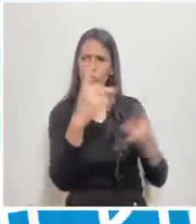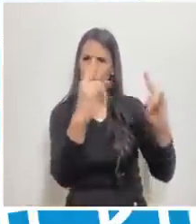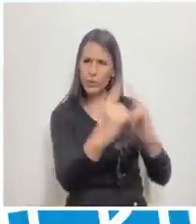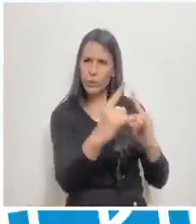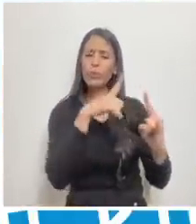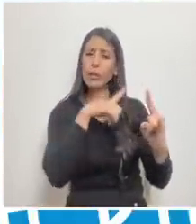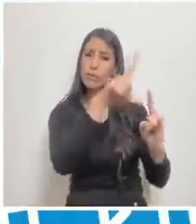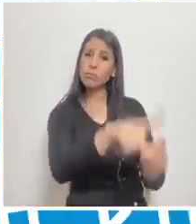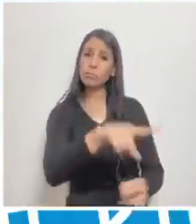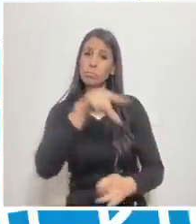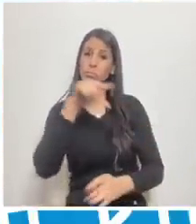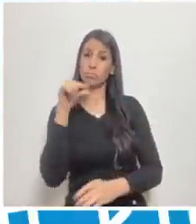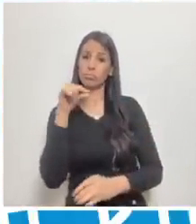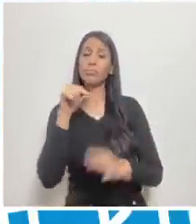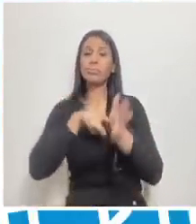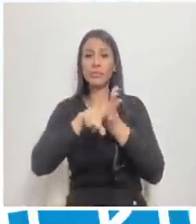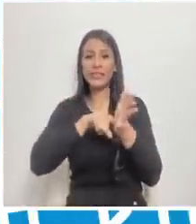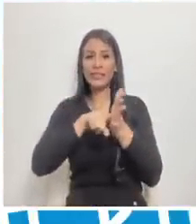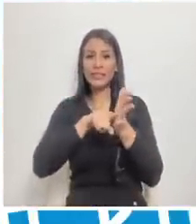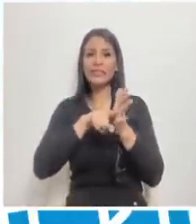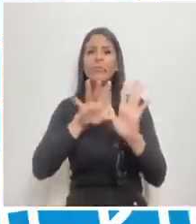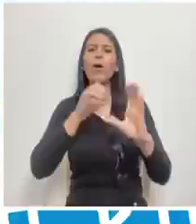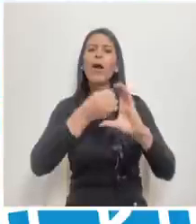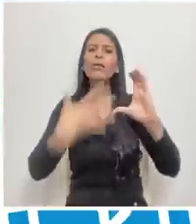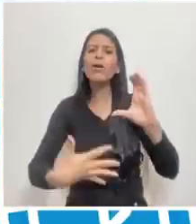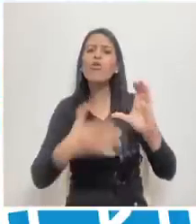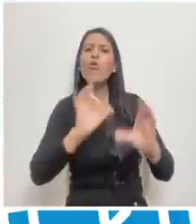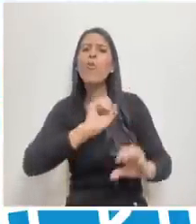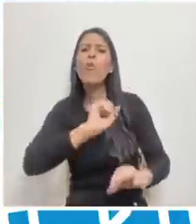Depois tem uma outra pergunta que é